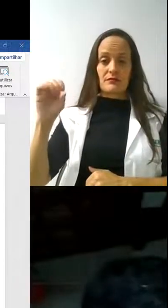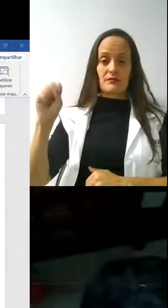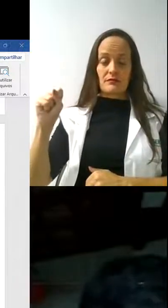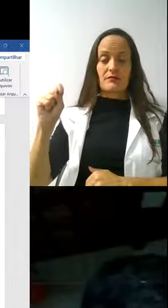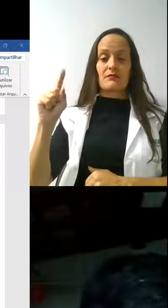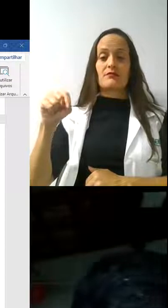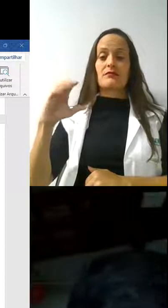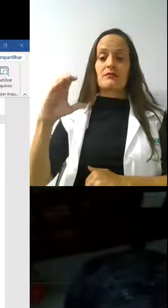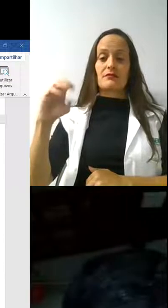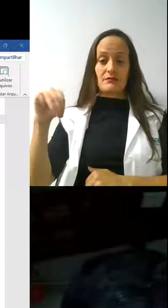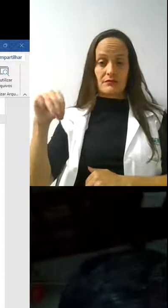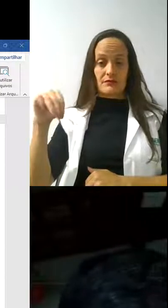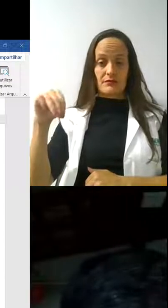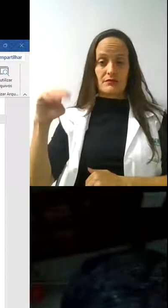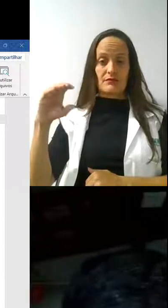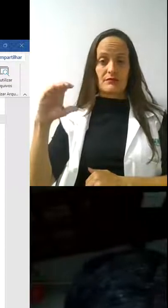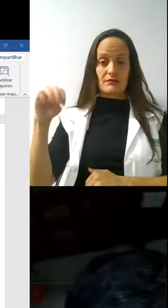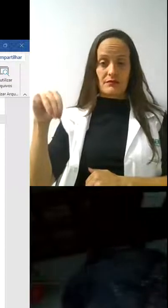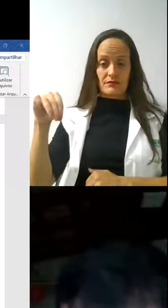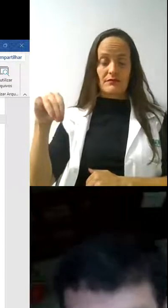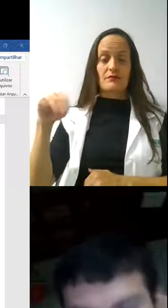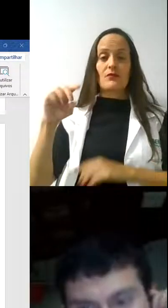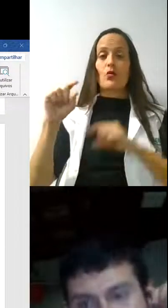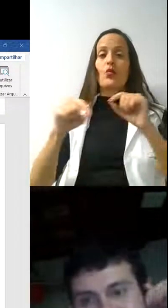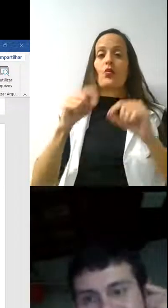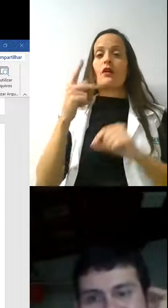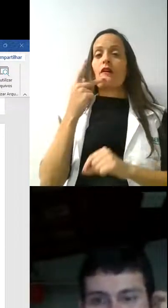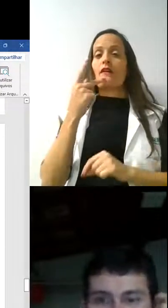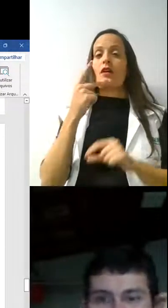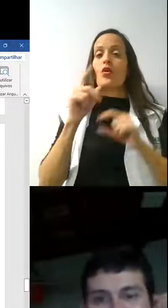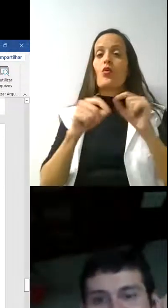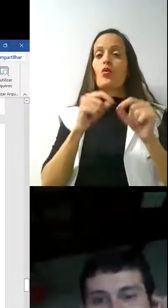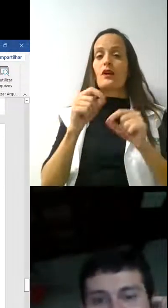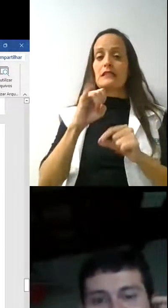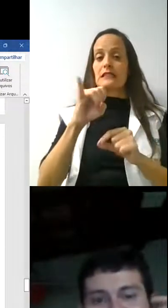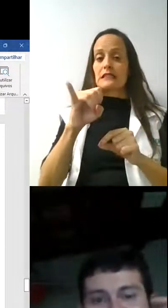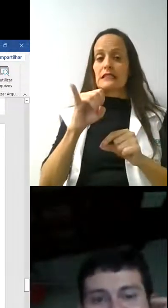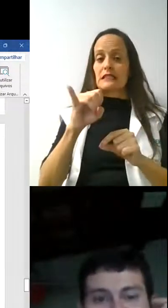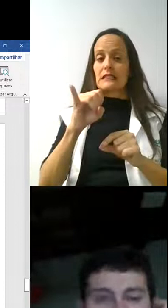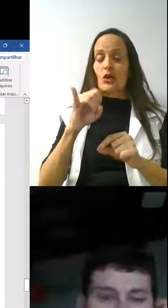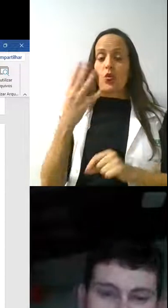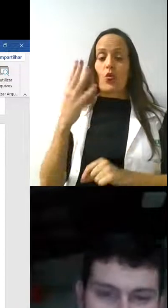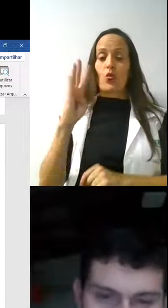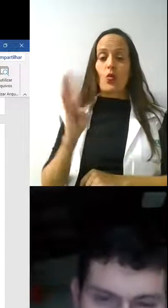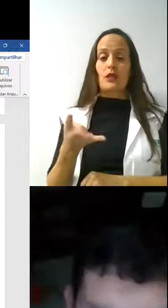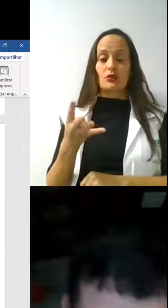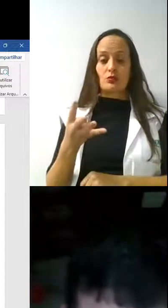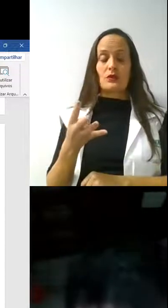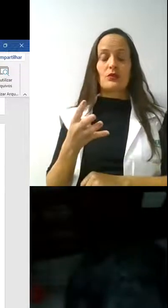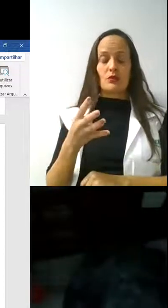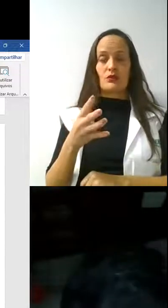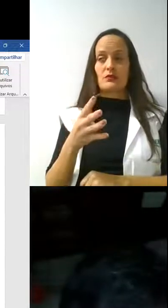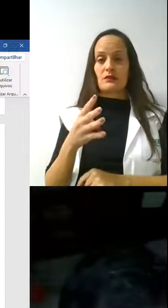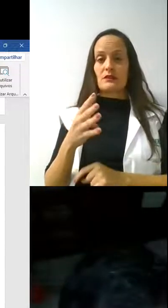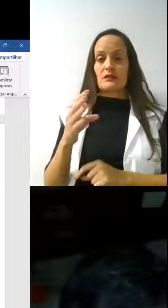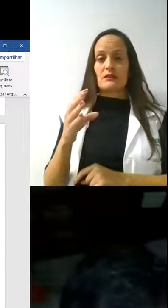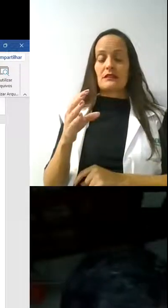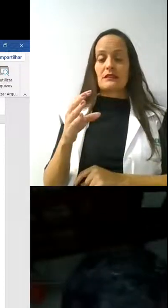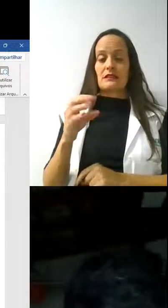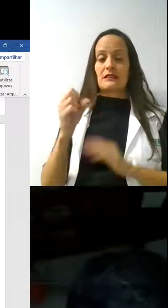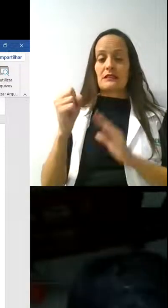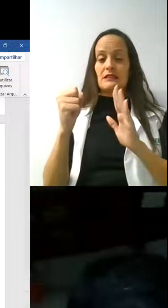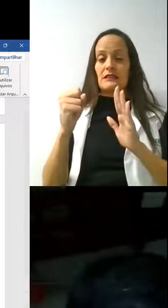de 40 metros em centímetros é igual a 4.000. 4.000 o quê? Centímetros.